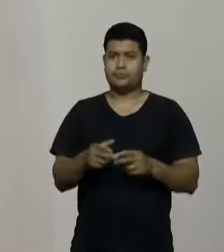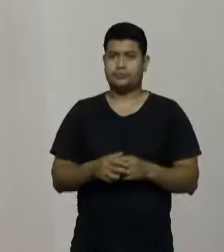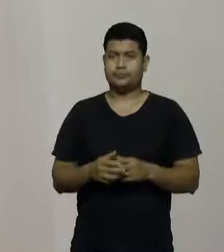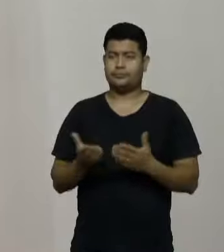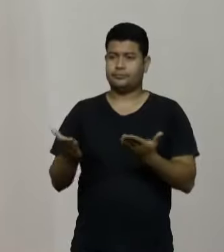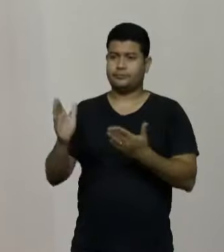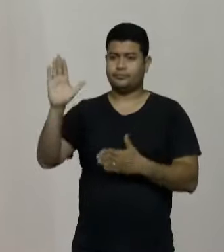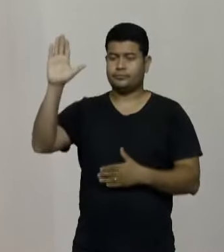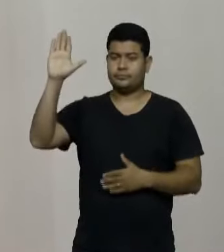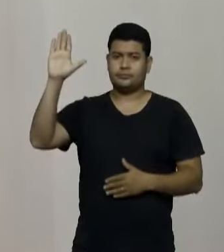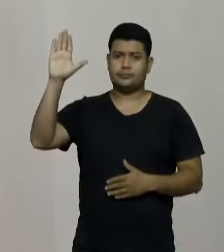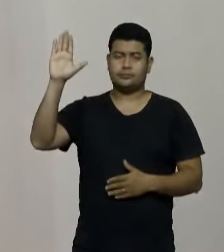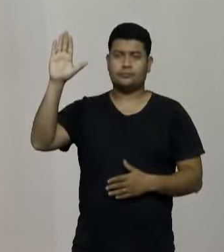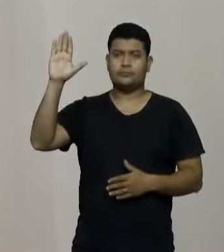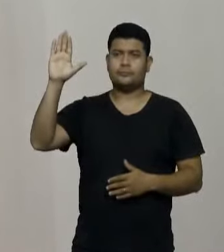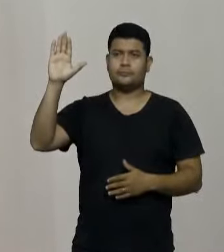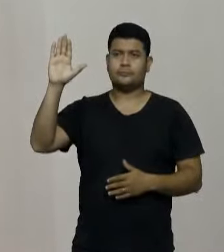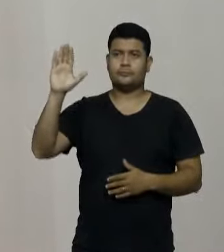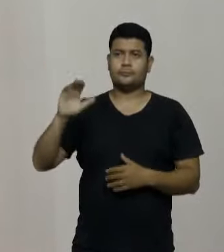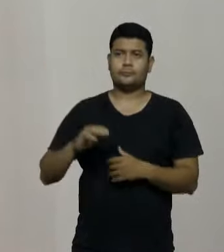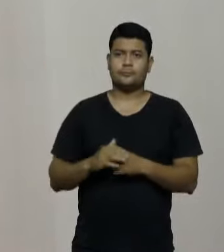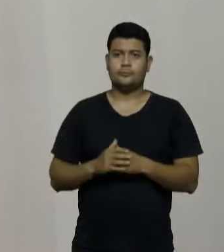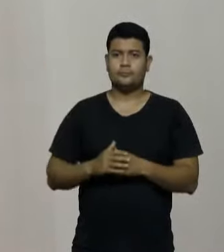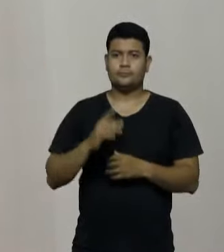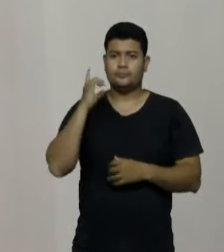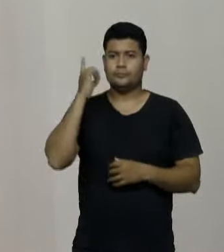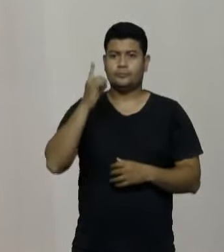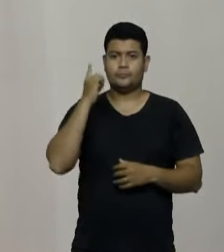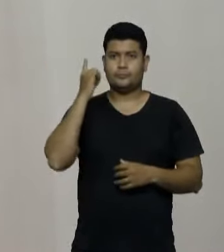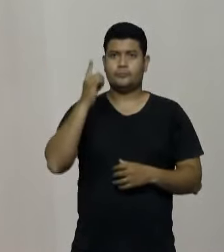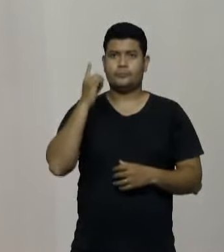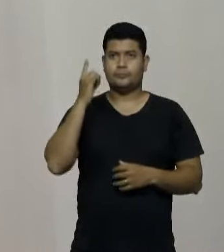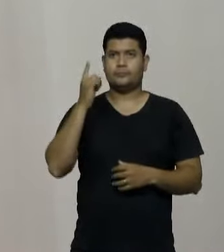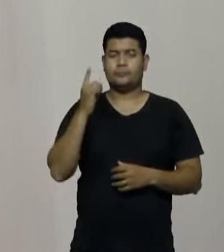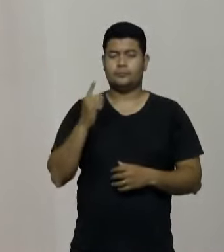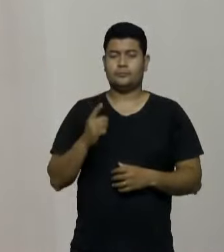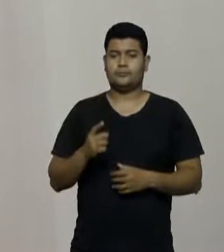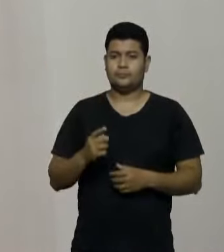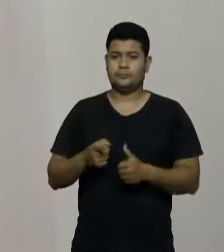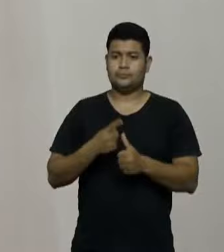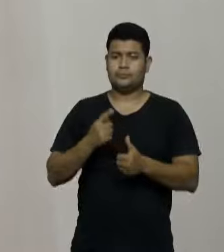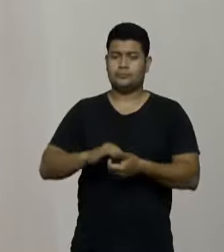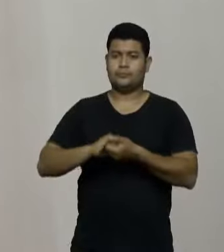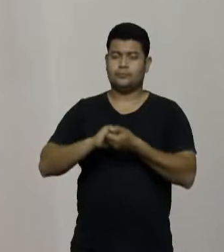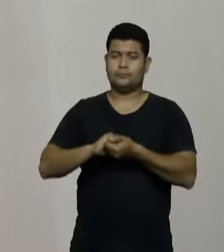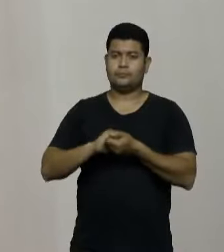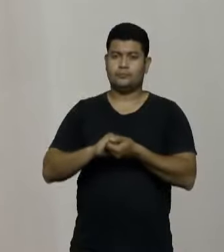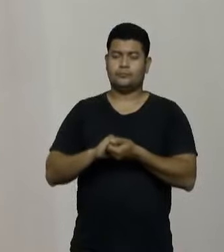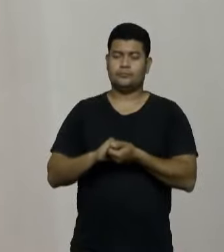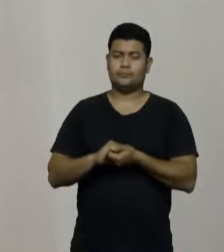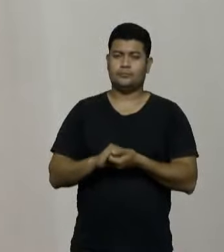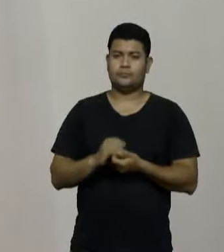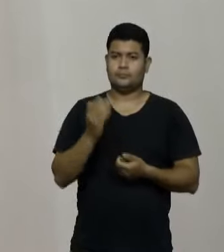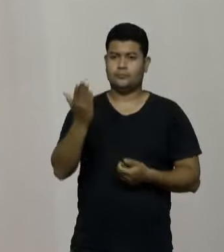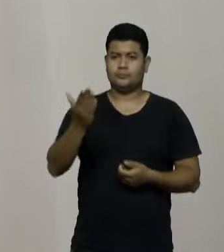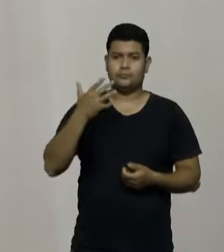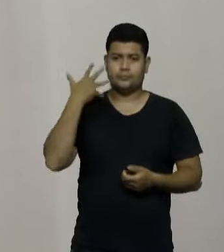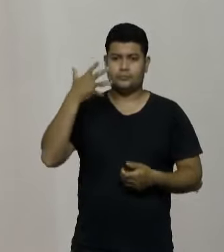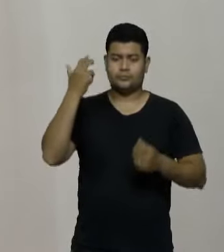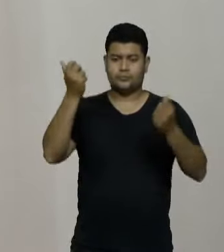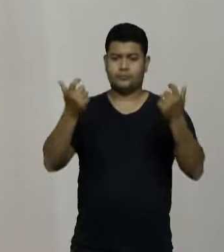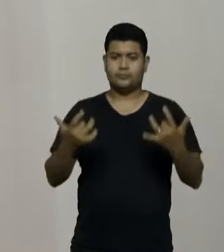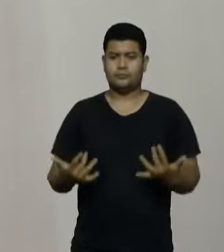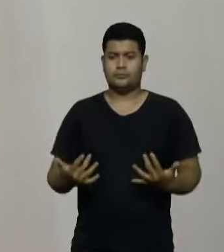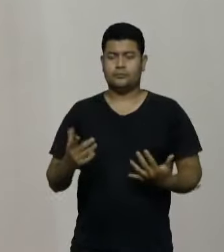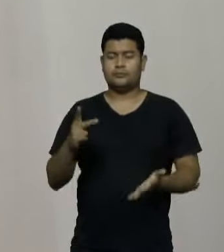Pois não, deputado. Deputado Celso Duque, queria cumprimentá-lo pelo pronunciamento. E, de fato,